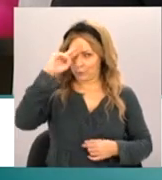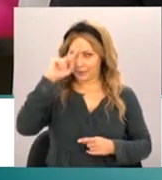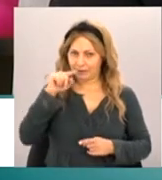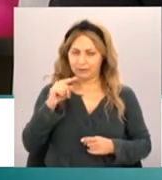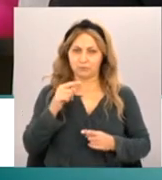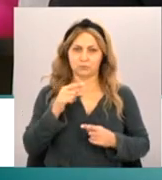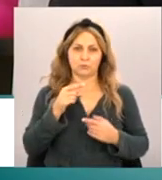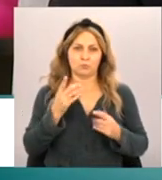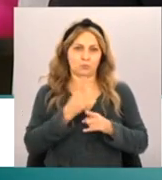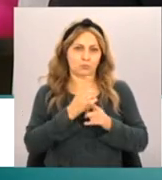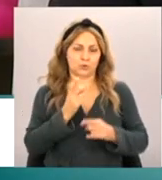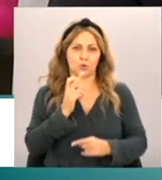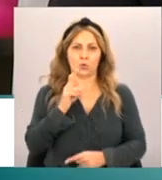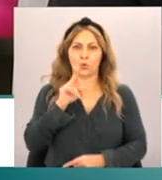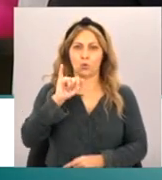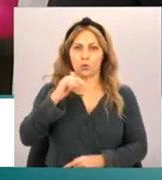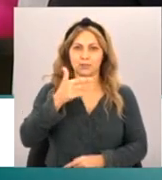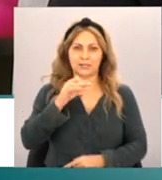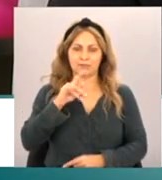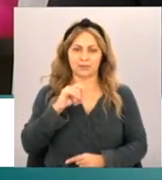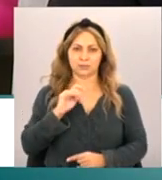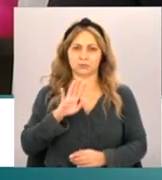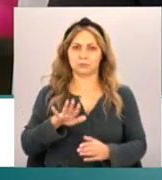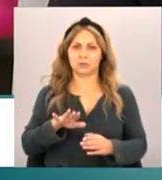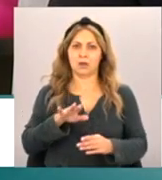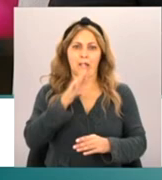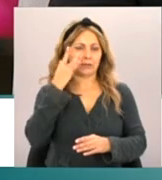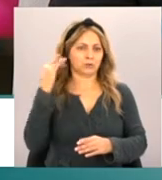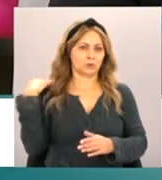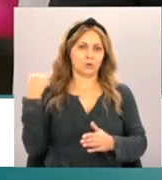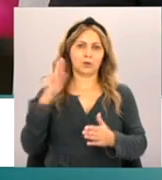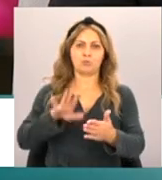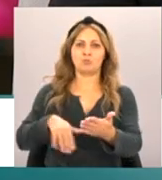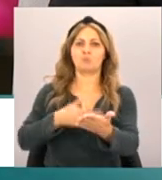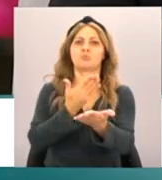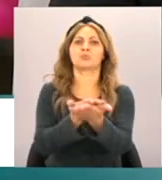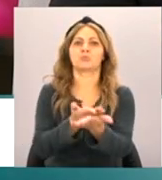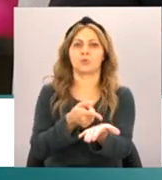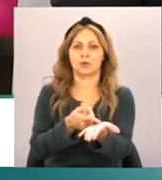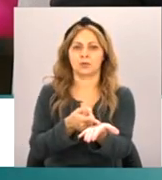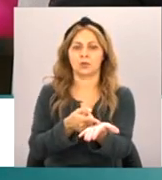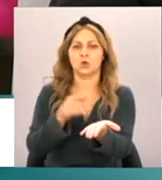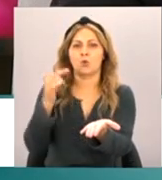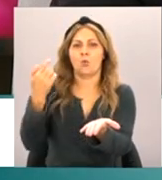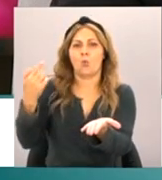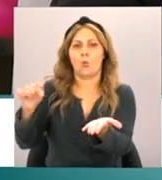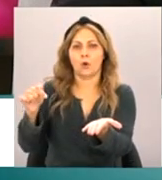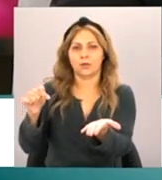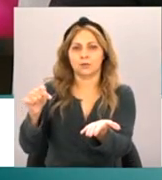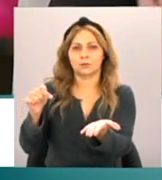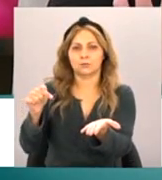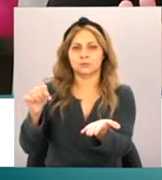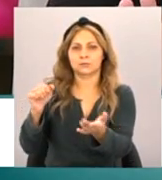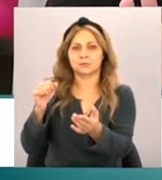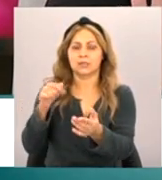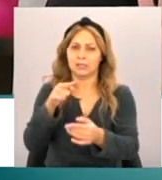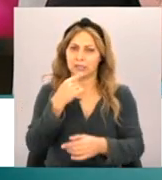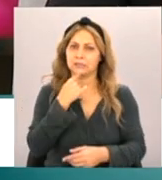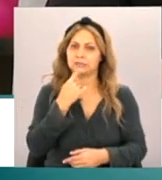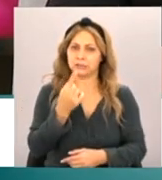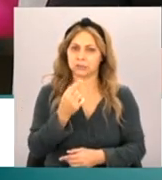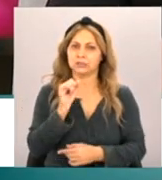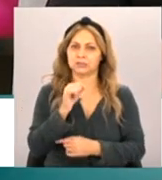Tavares propuseram António Costa equacionar e estudará exclusividade ele garante que António Costa diz logo que sim